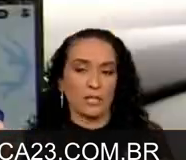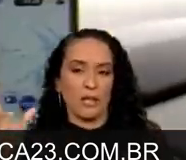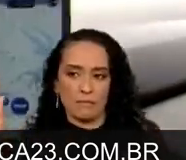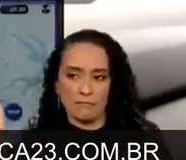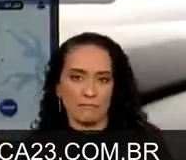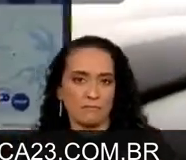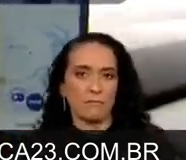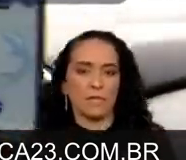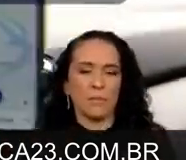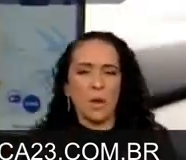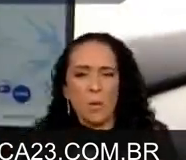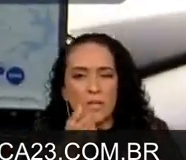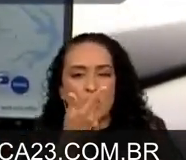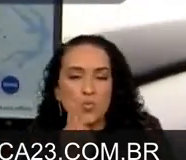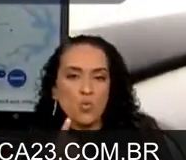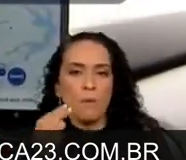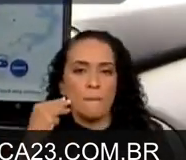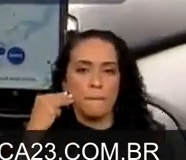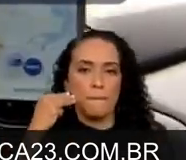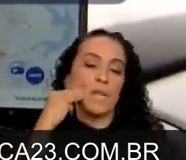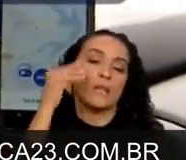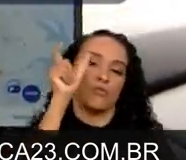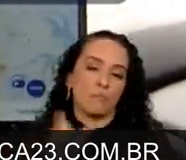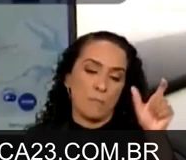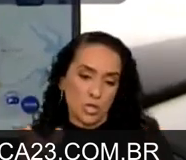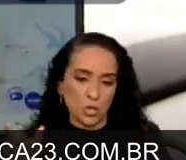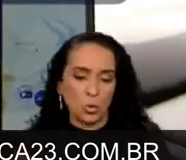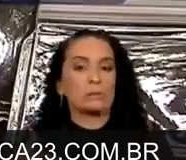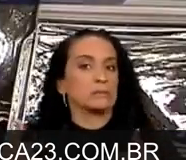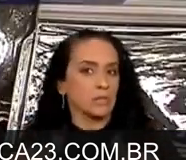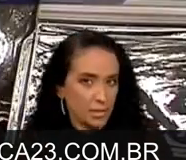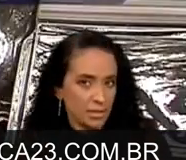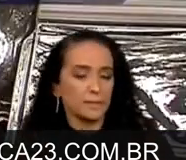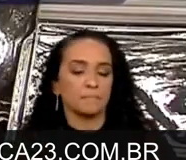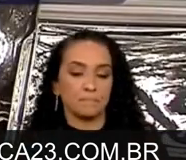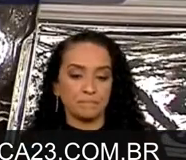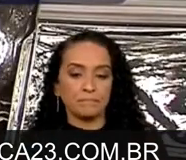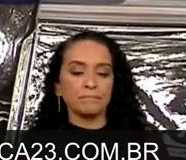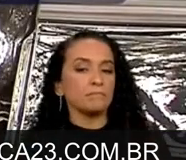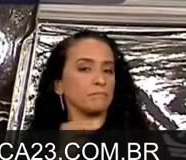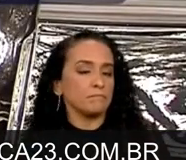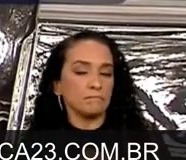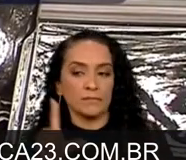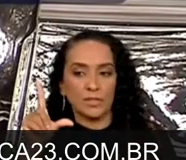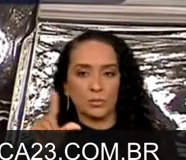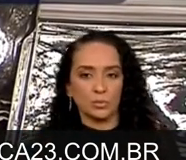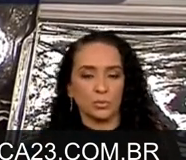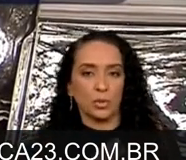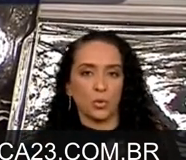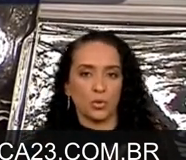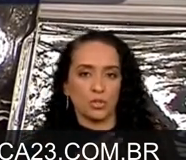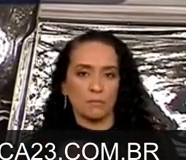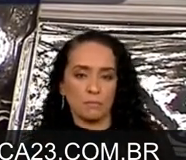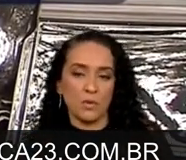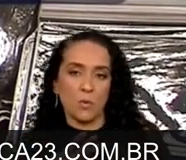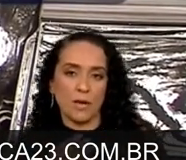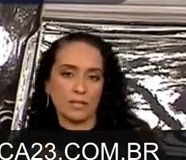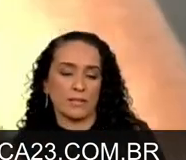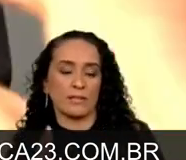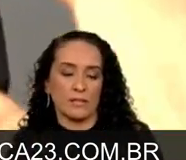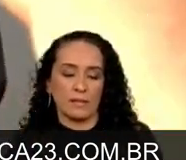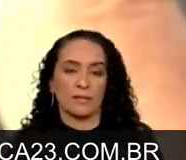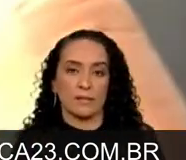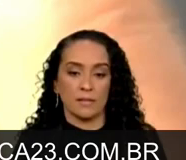passageiros, quase 1 milhão de trabalhadores ocupavam o segmento. E a renda média caiu para R$